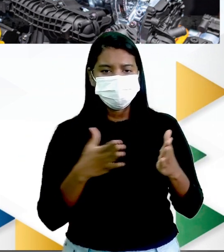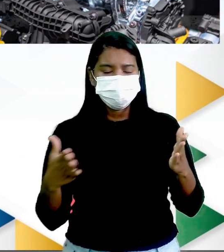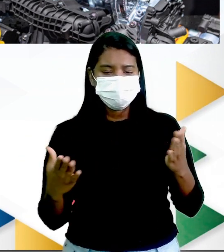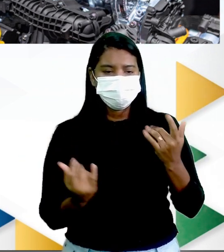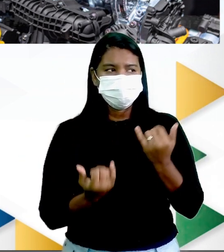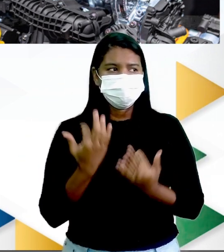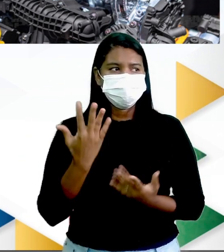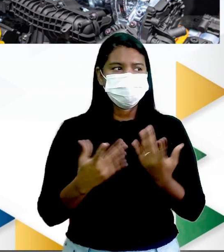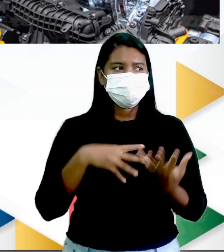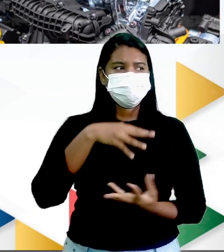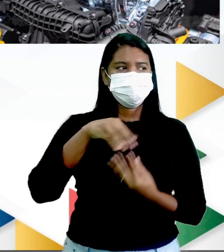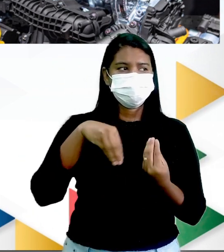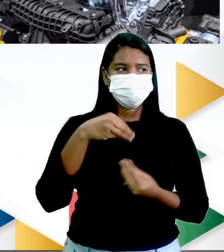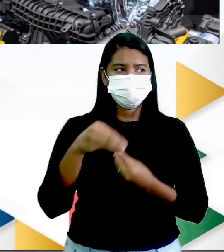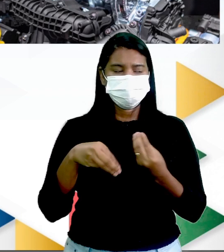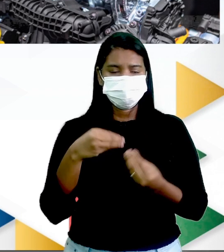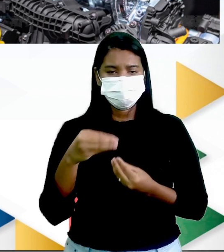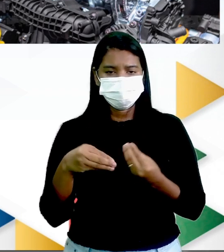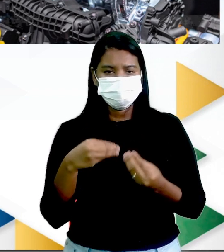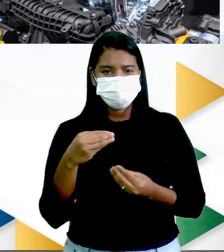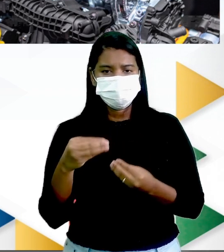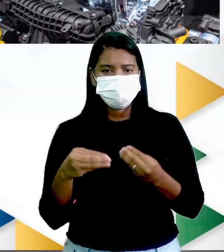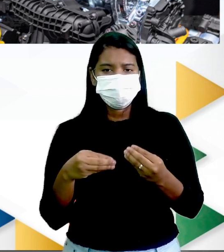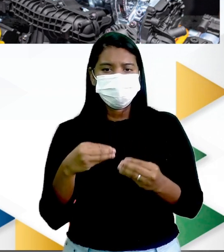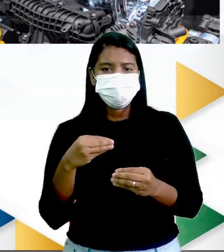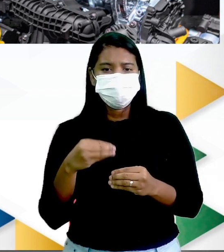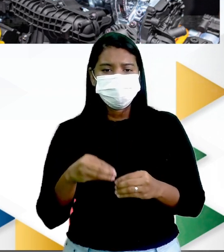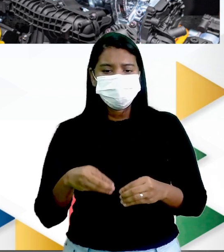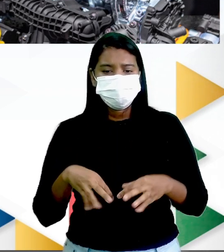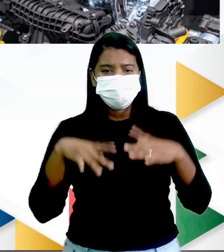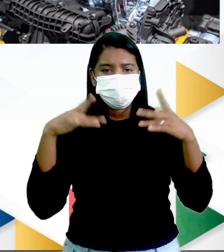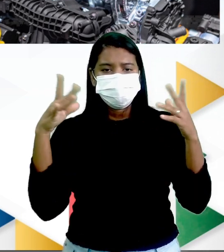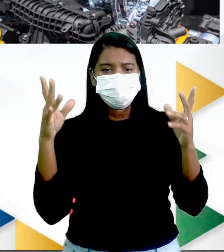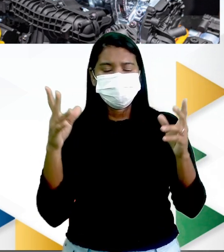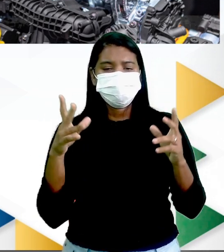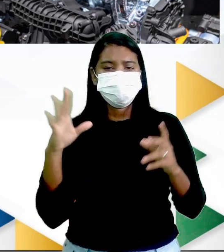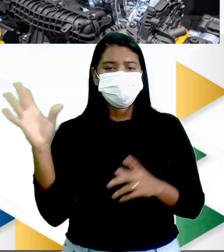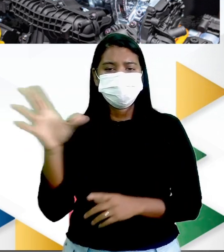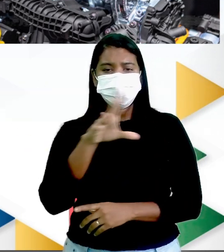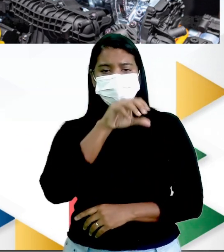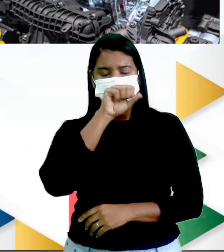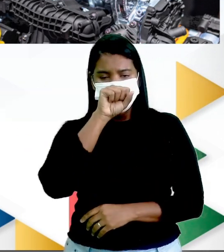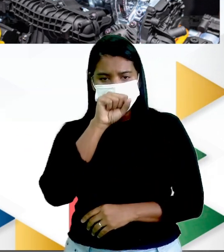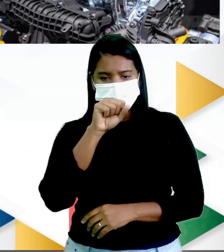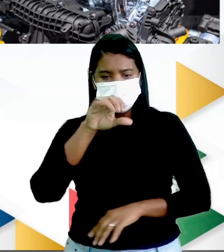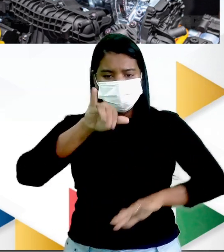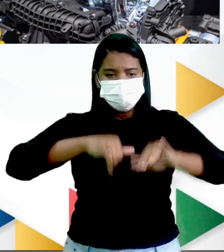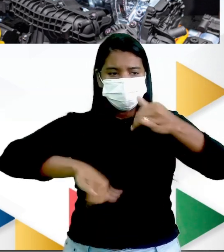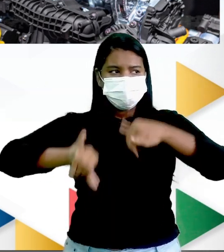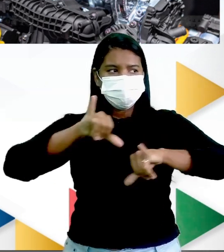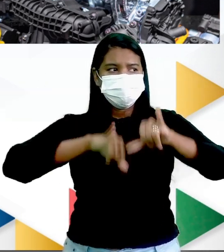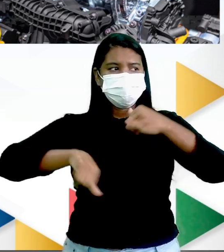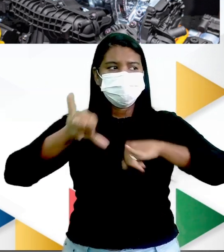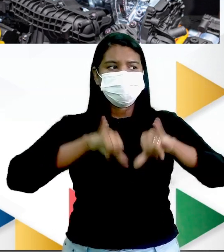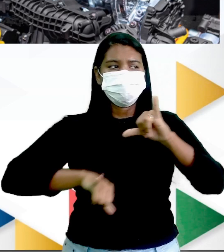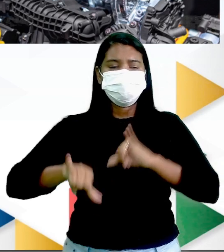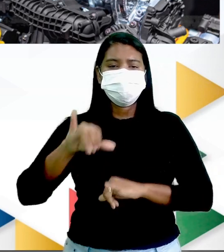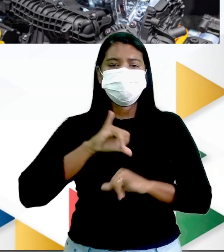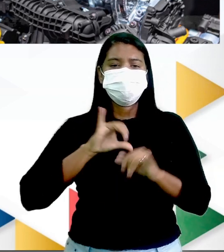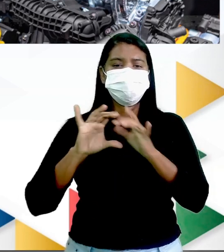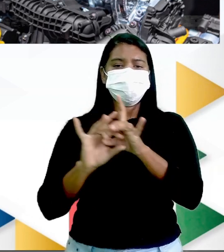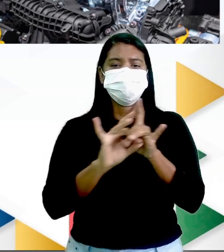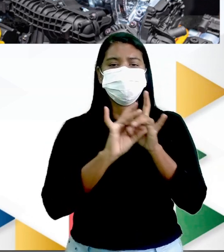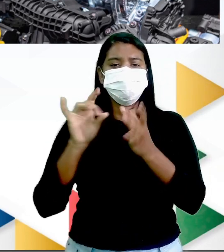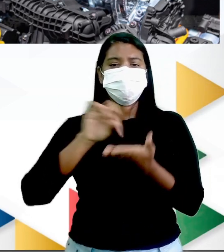queima de uma mistura de combustível juntamente com o ar. Então, o que é que a gente precisa entender? Que quimicamente existe uma união de